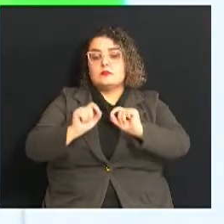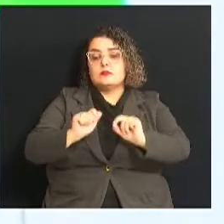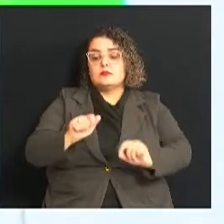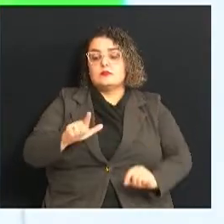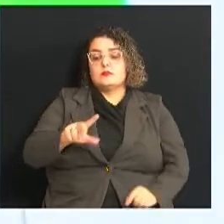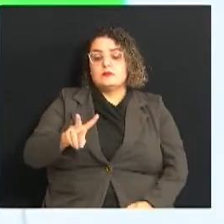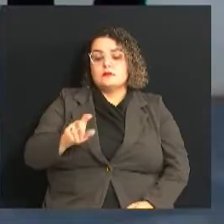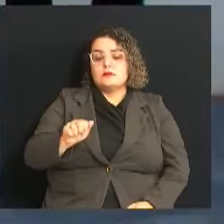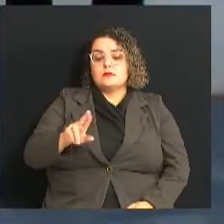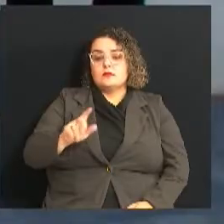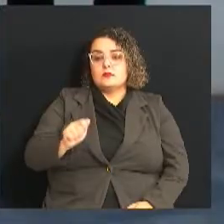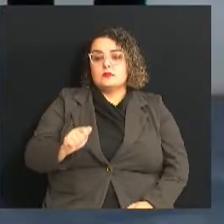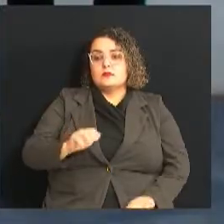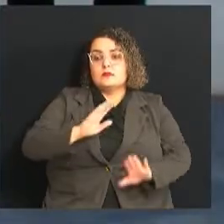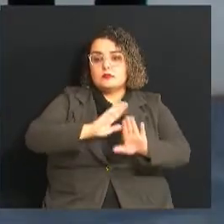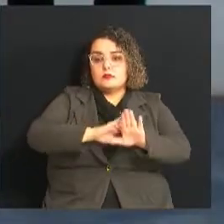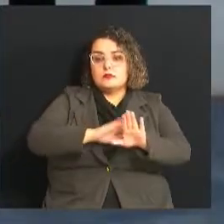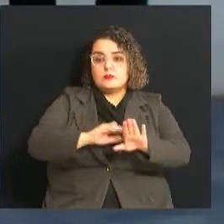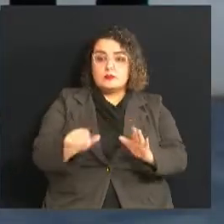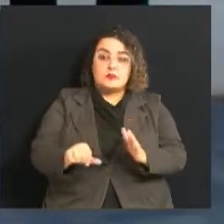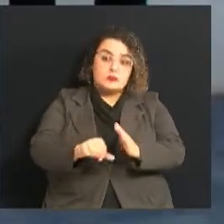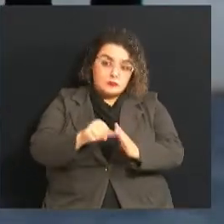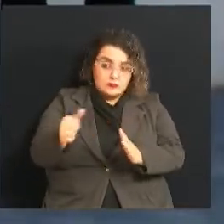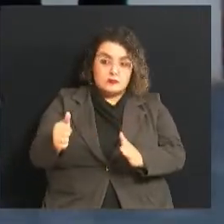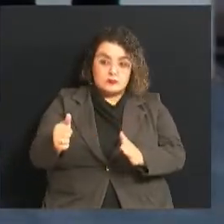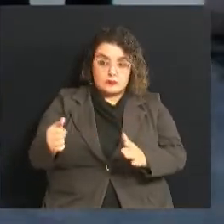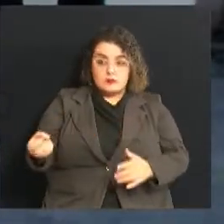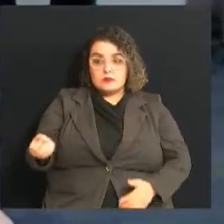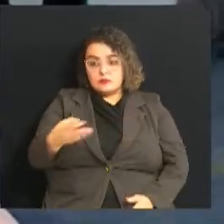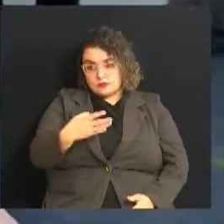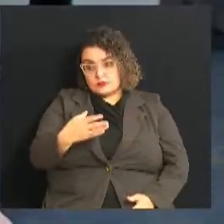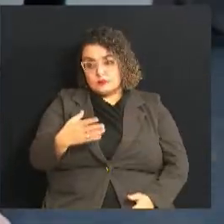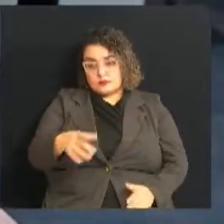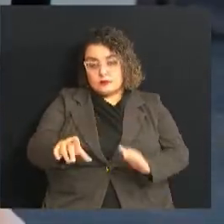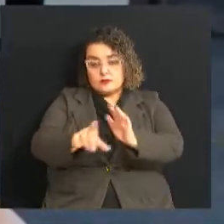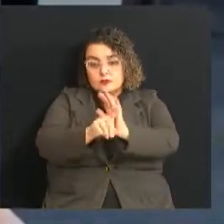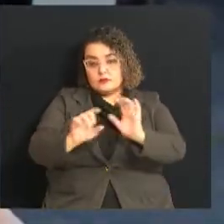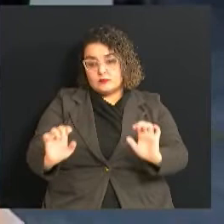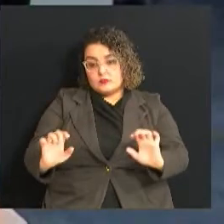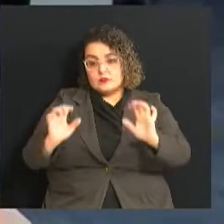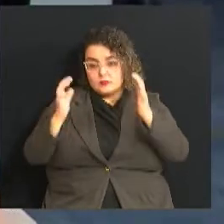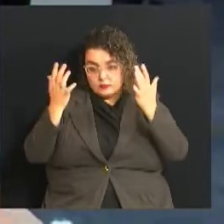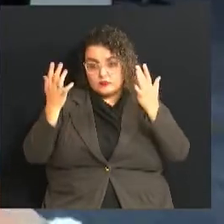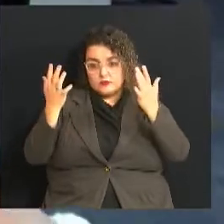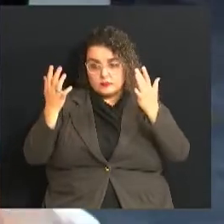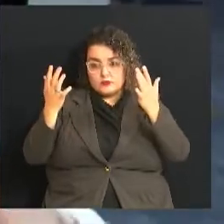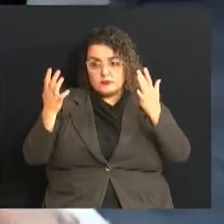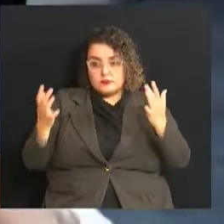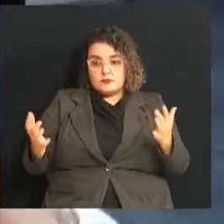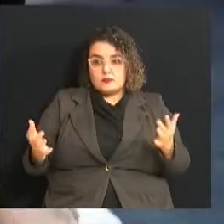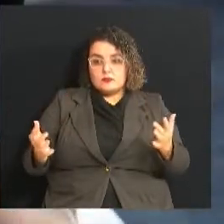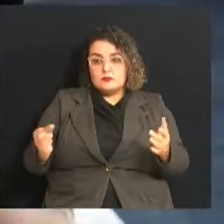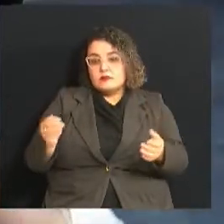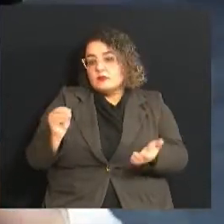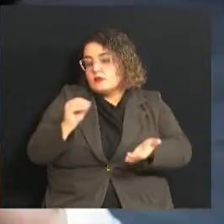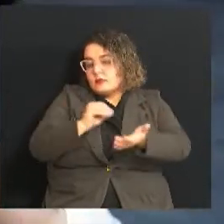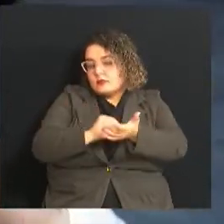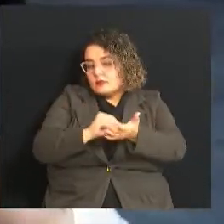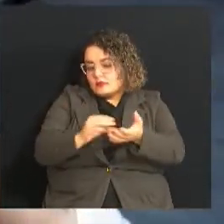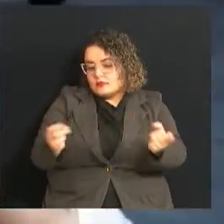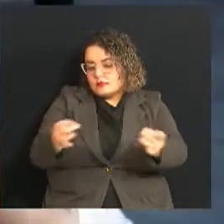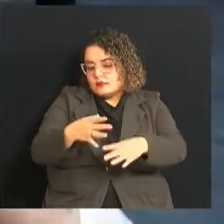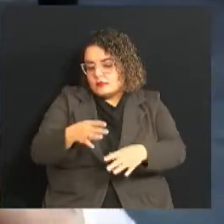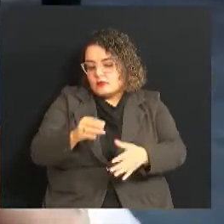algumas atividades. Primeiro, que essa nova lei de eventos, ela acaba com uma injustiça histórica